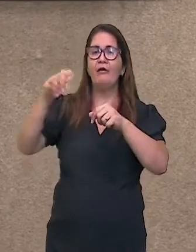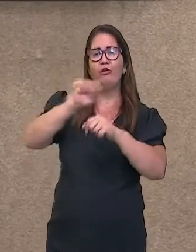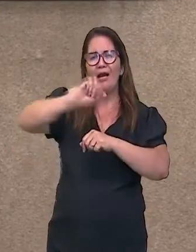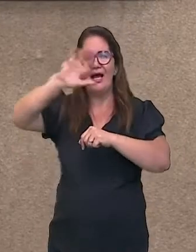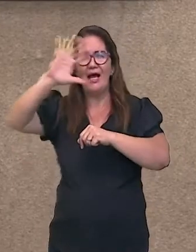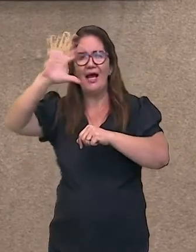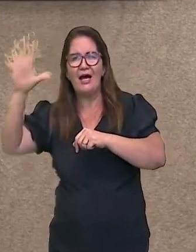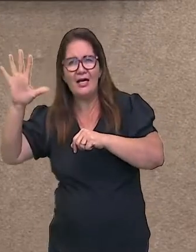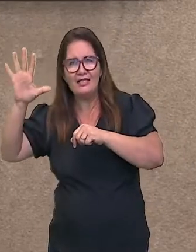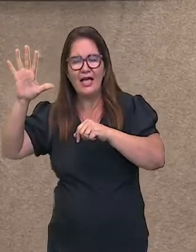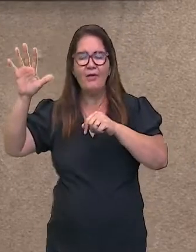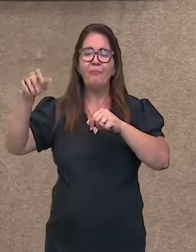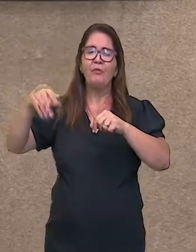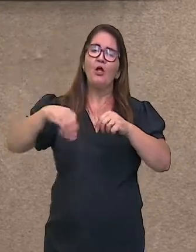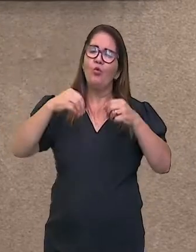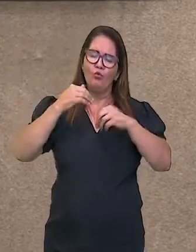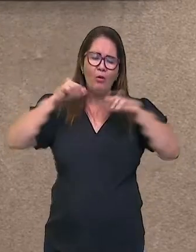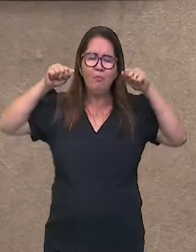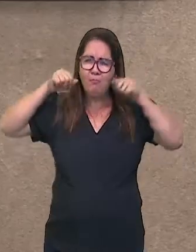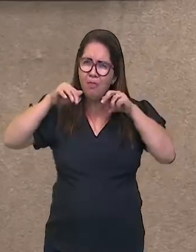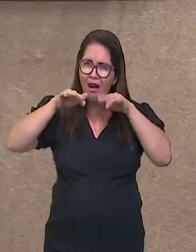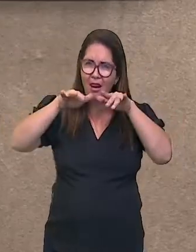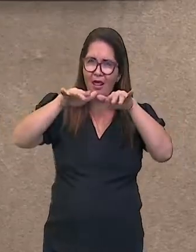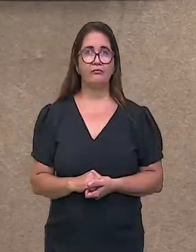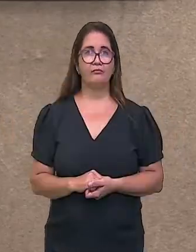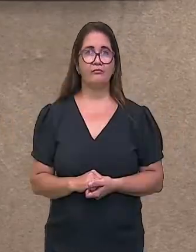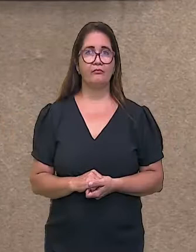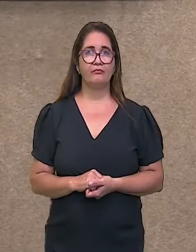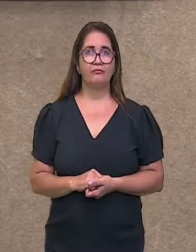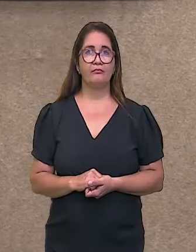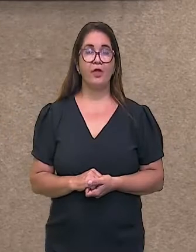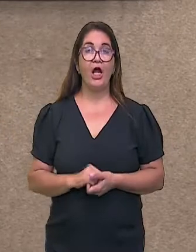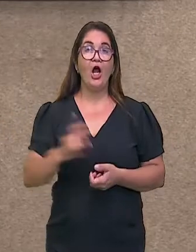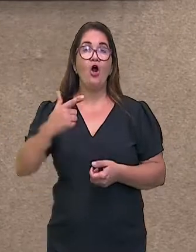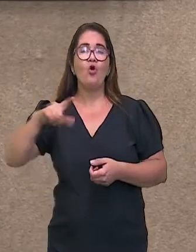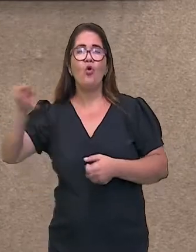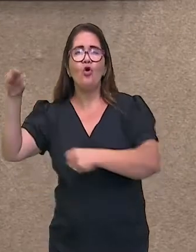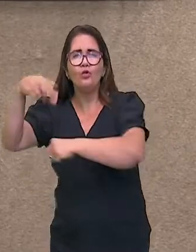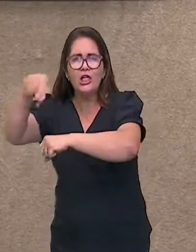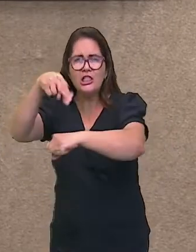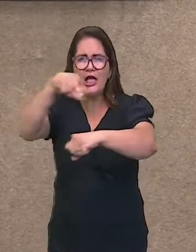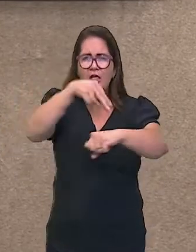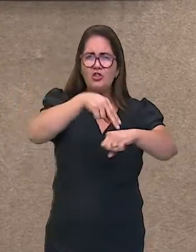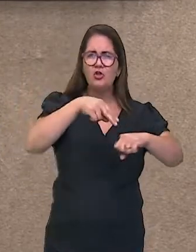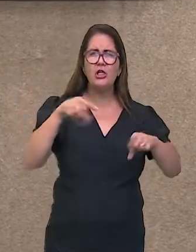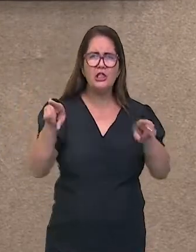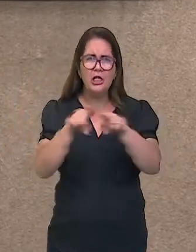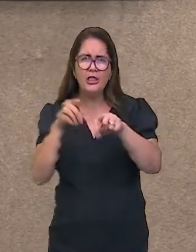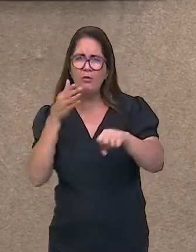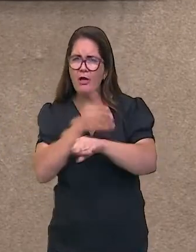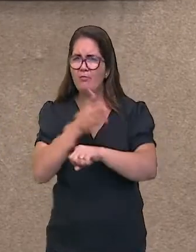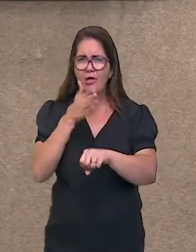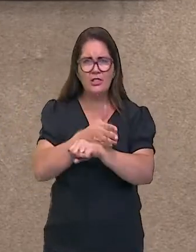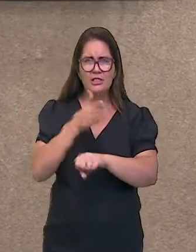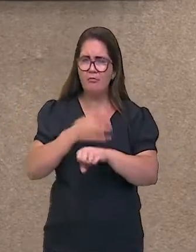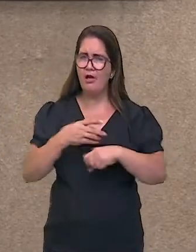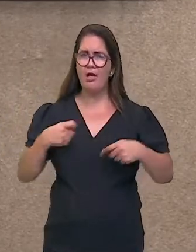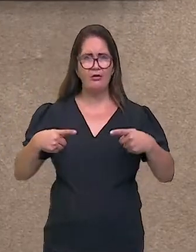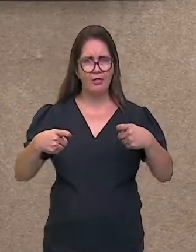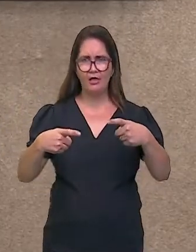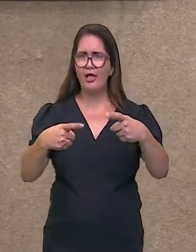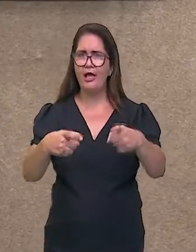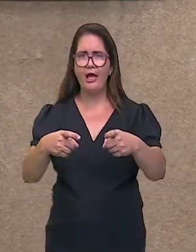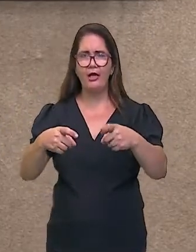e também para o norte da África. Outras nações envolveram também neste conflito,